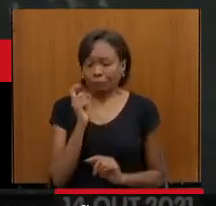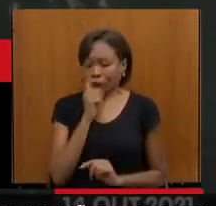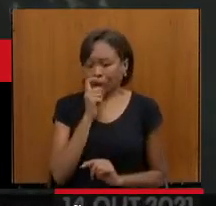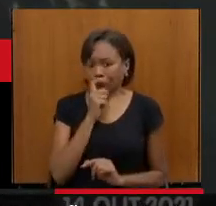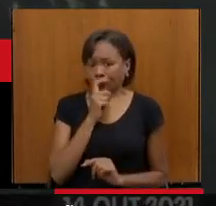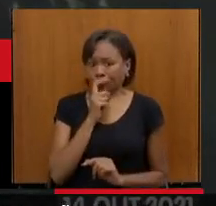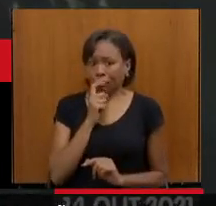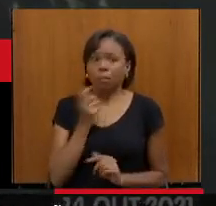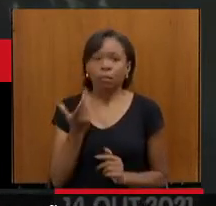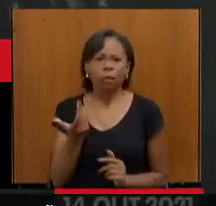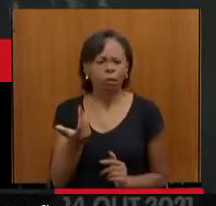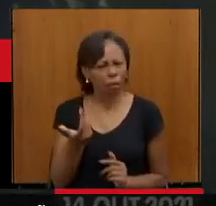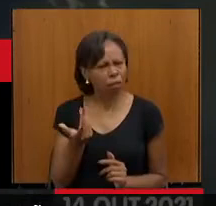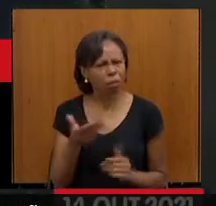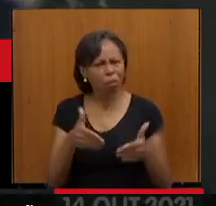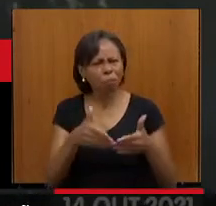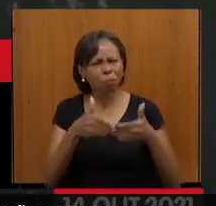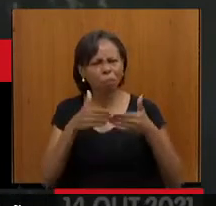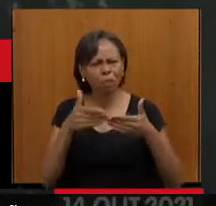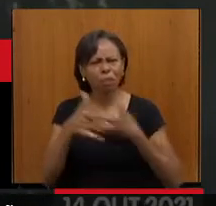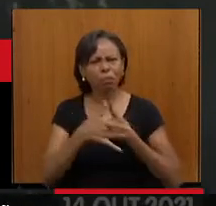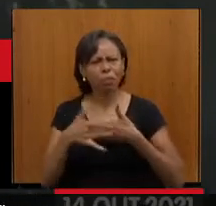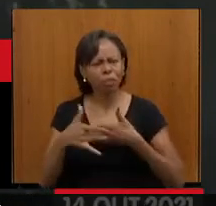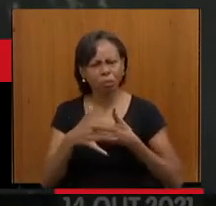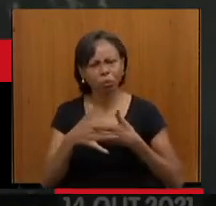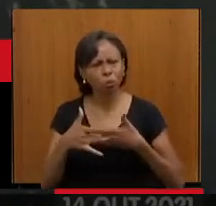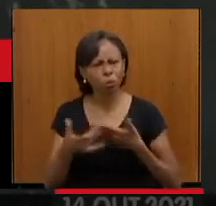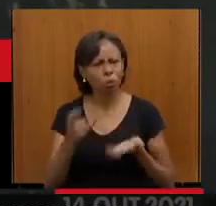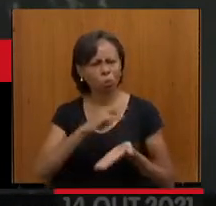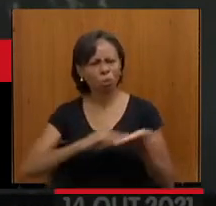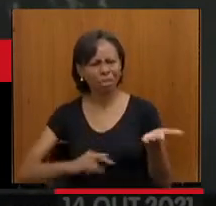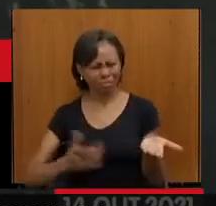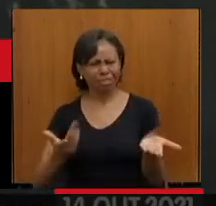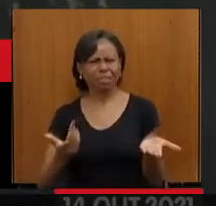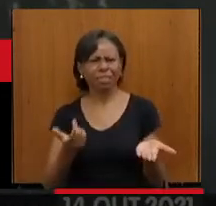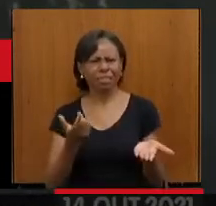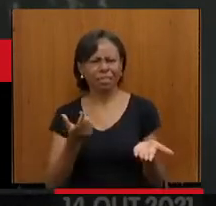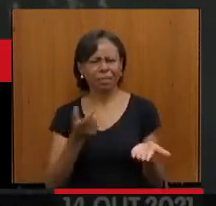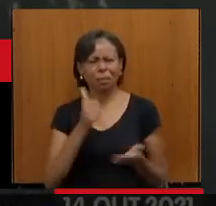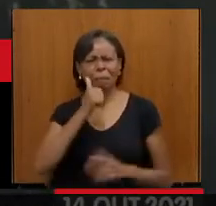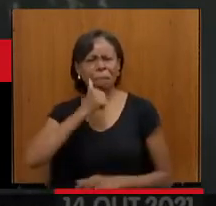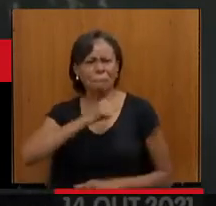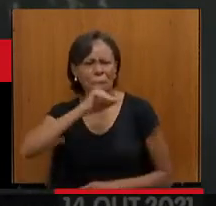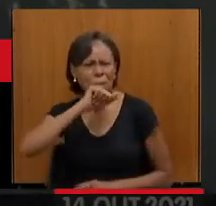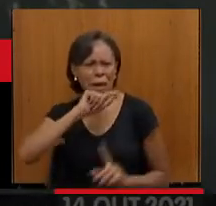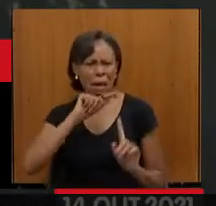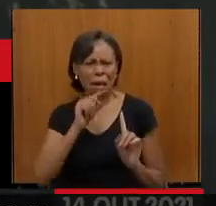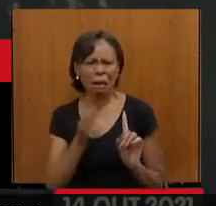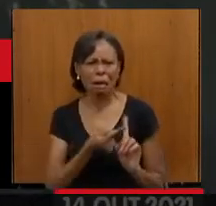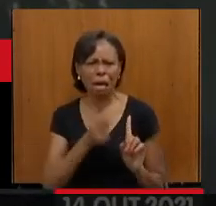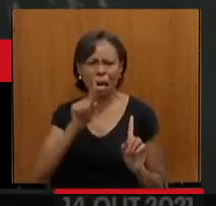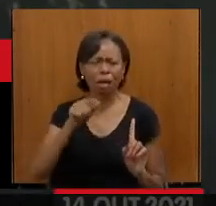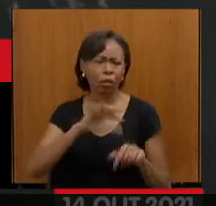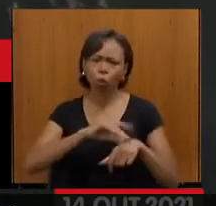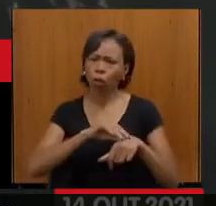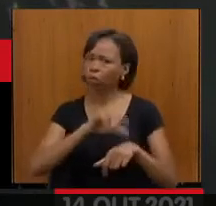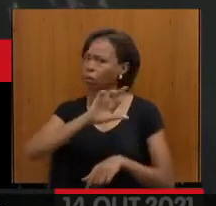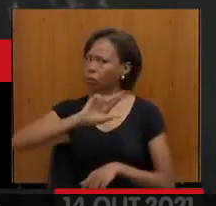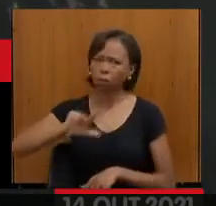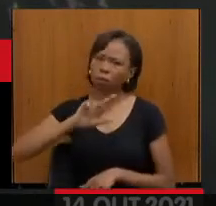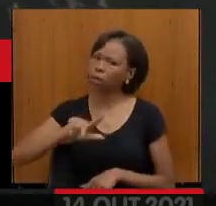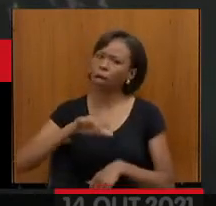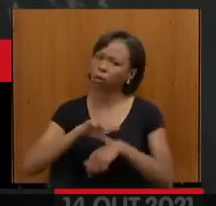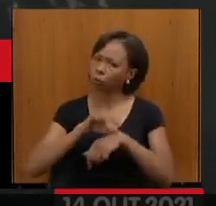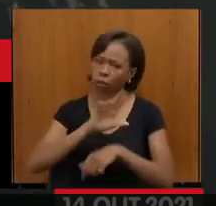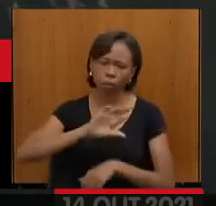entrar com um pedido de afastamento por saúde, como se ser mãe fosse uma doença, E ser mãe é uma bênção, não é uma doença.